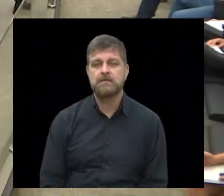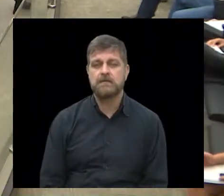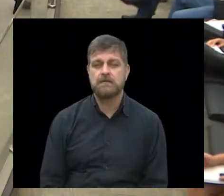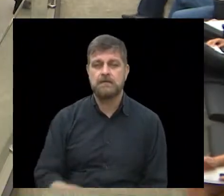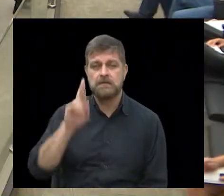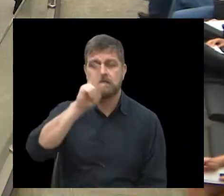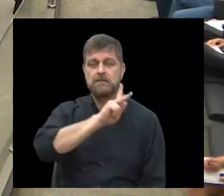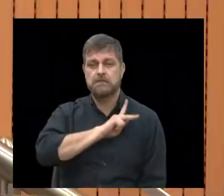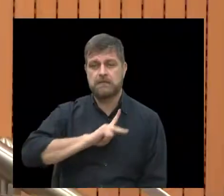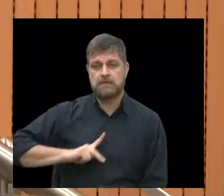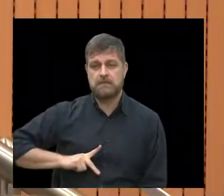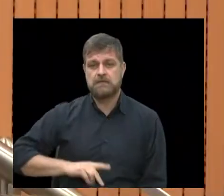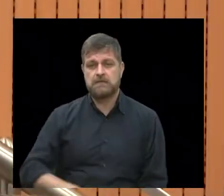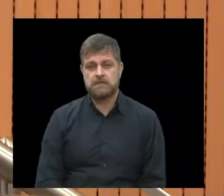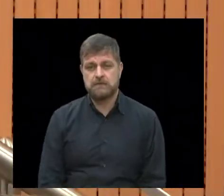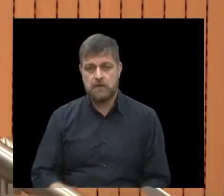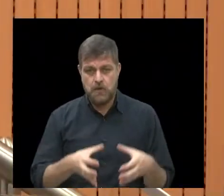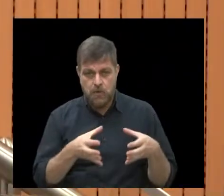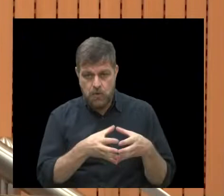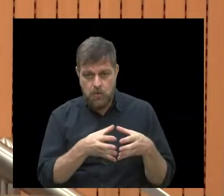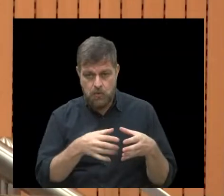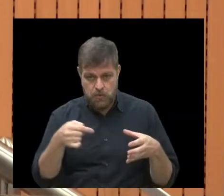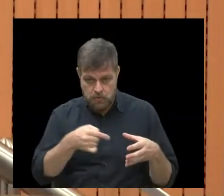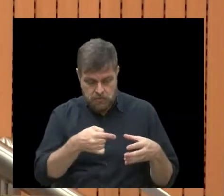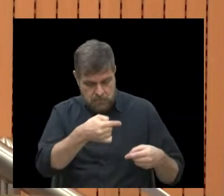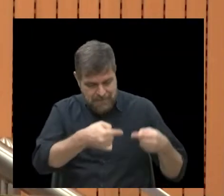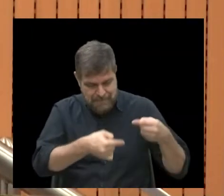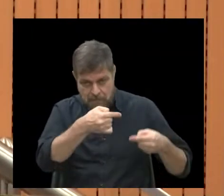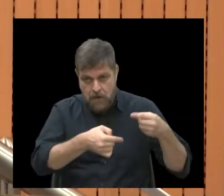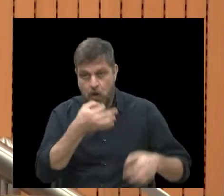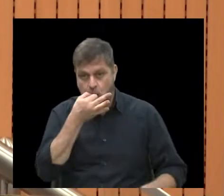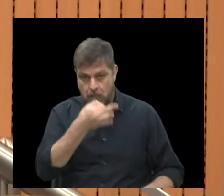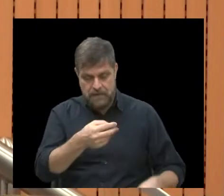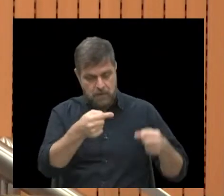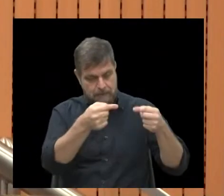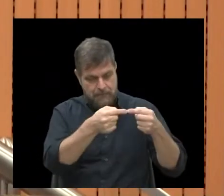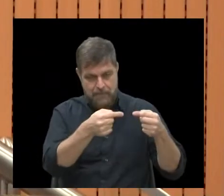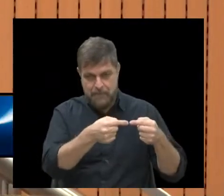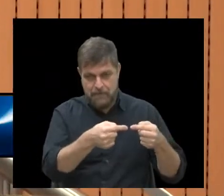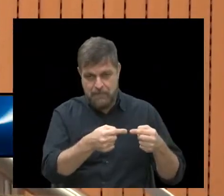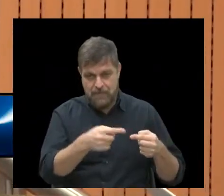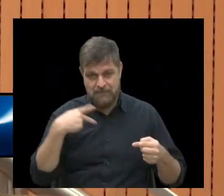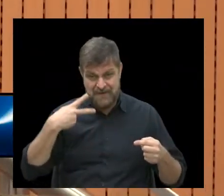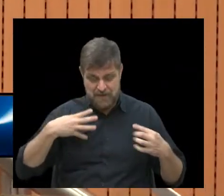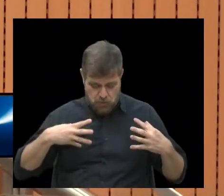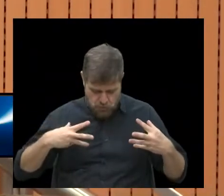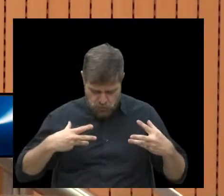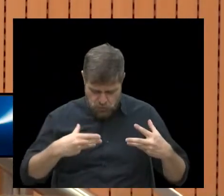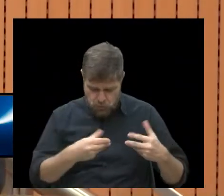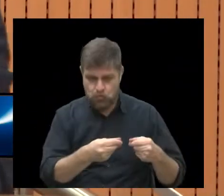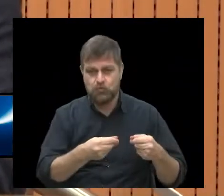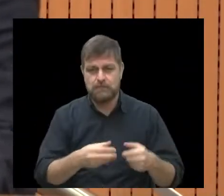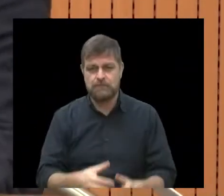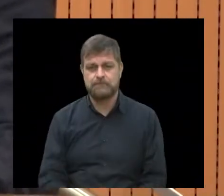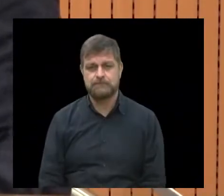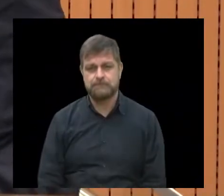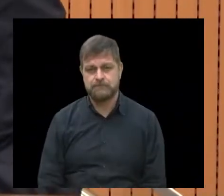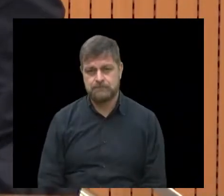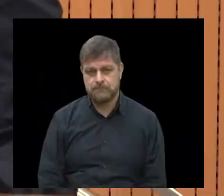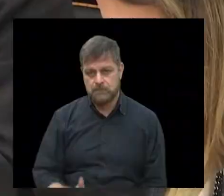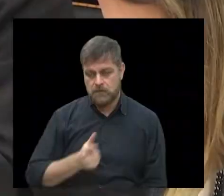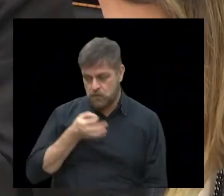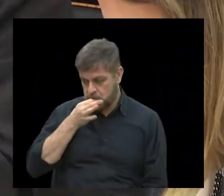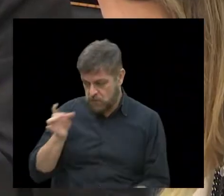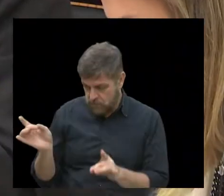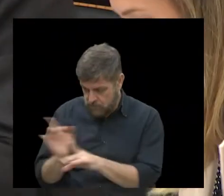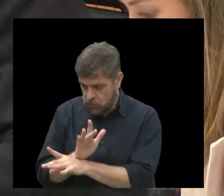Senhor presidente, a comissão exarou parecer favorável por unanimidade. Com parecer